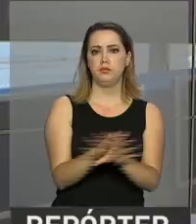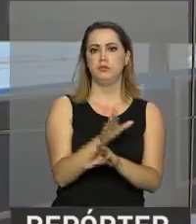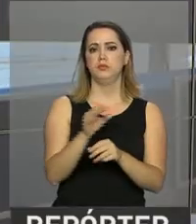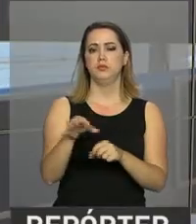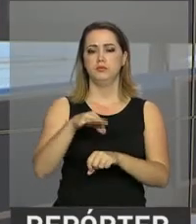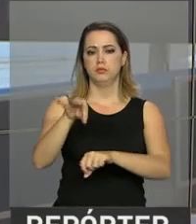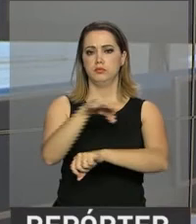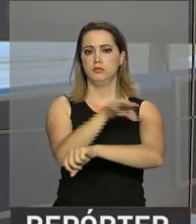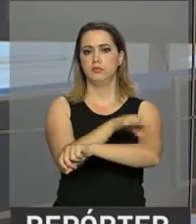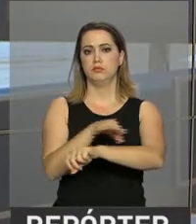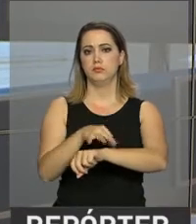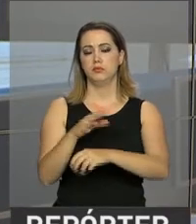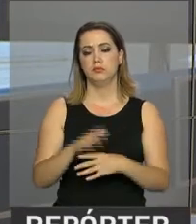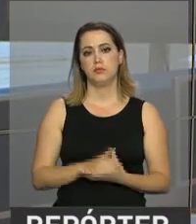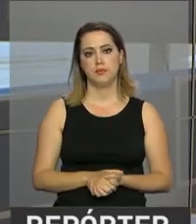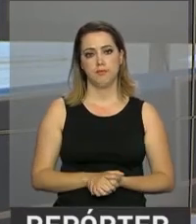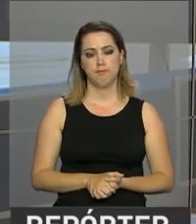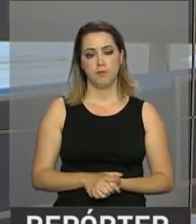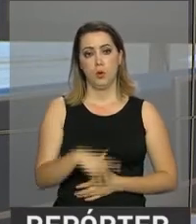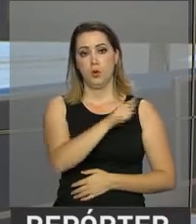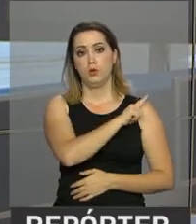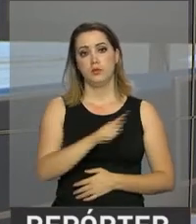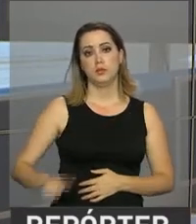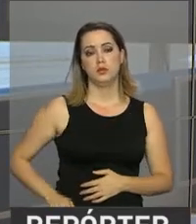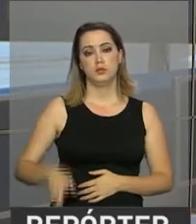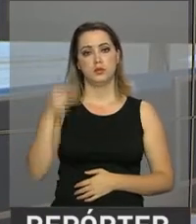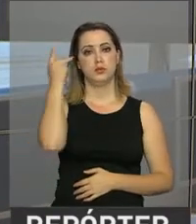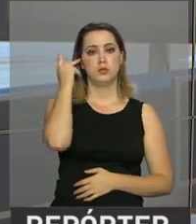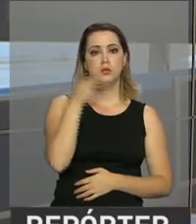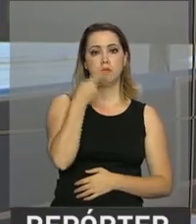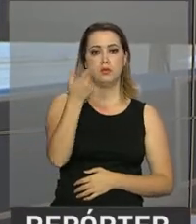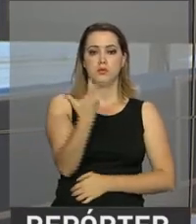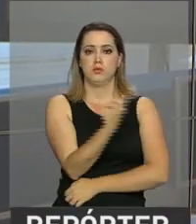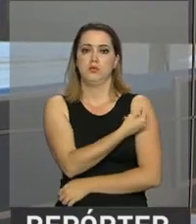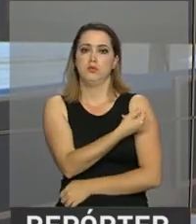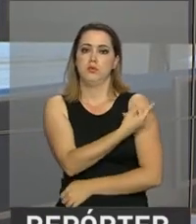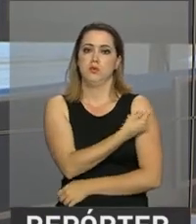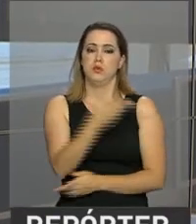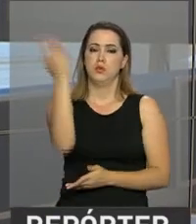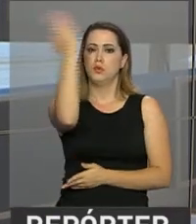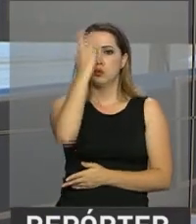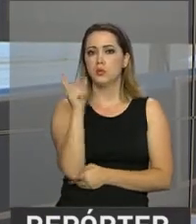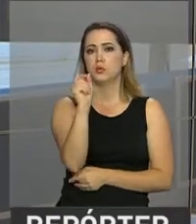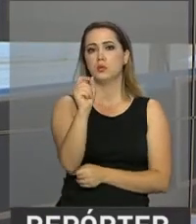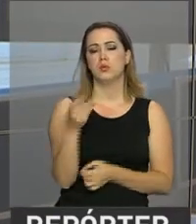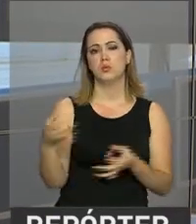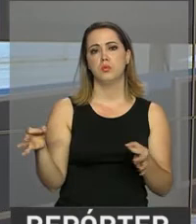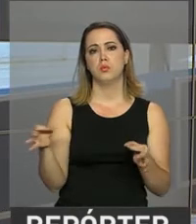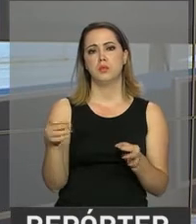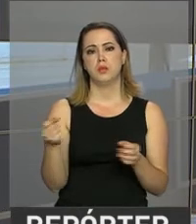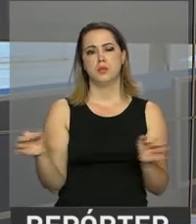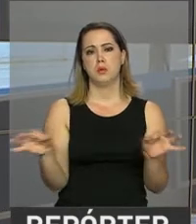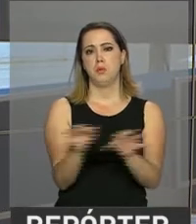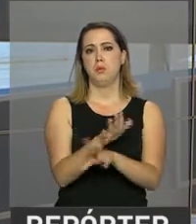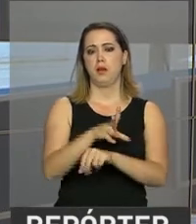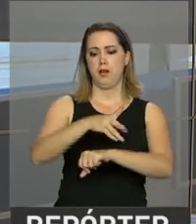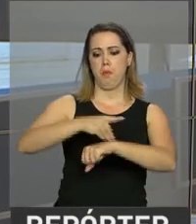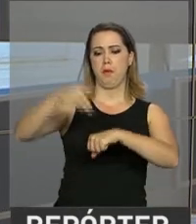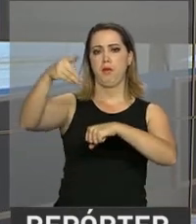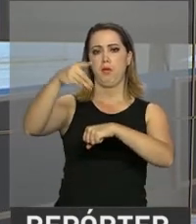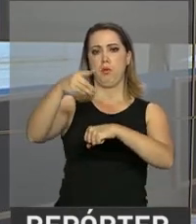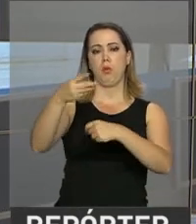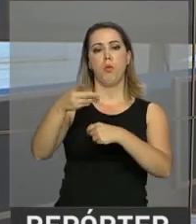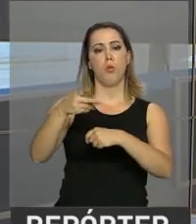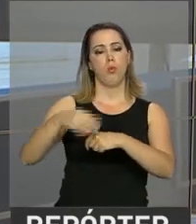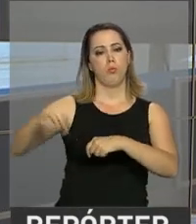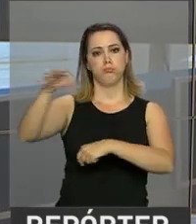mosquito. O governador de São Paulo falou sobre a vacina brasileira contra a dengue, que é a primeira do mundo. De acordo com Geraldo Alckmin,